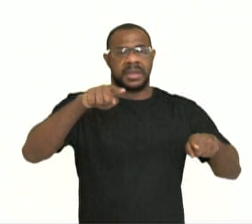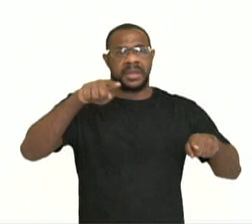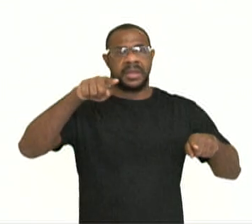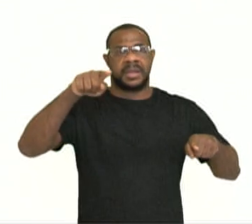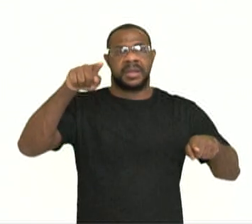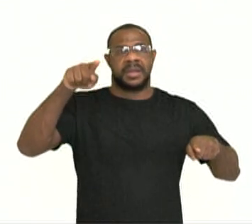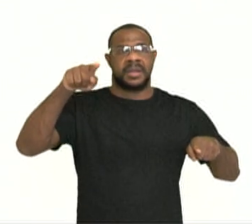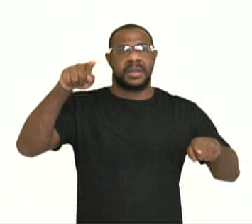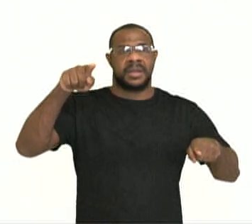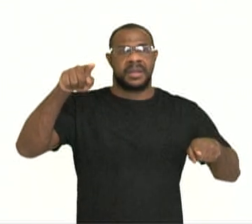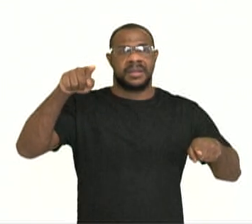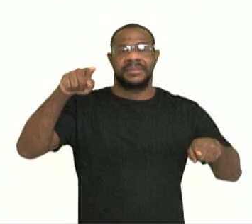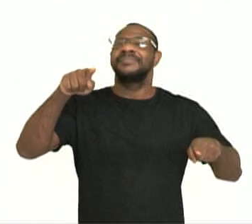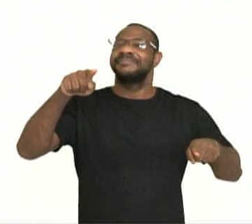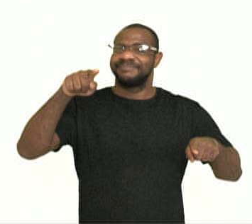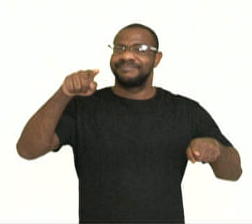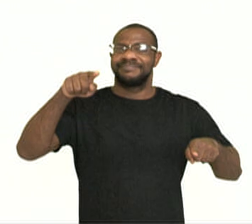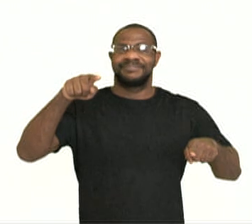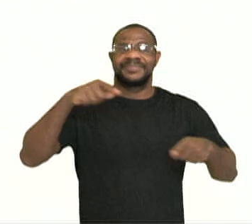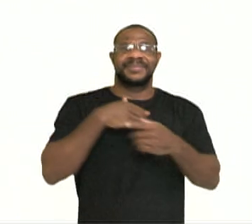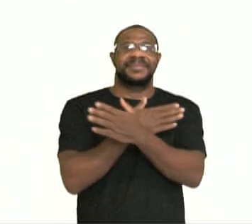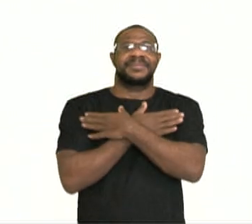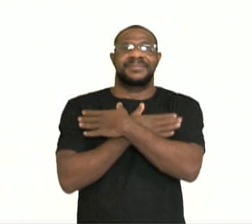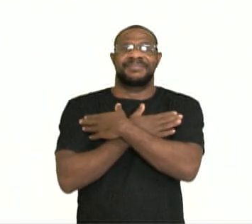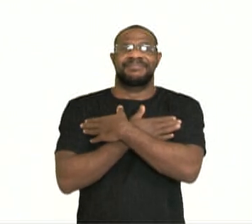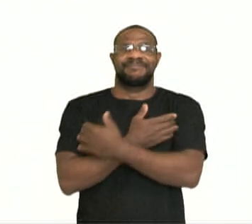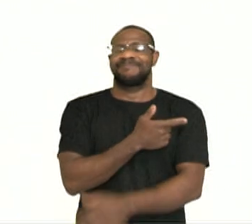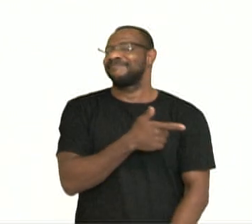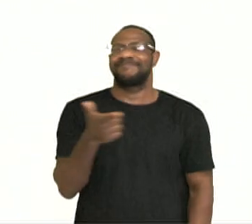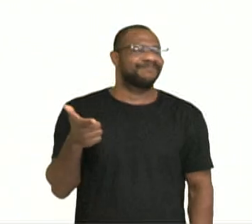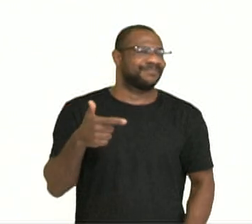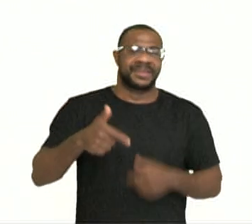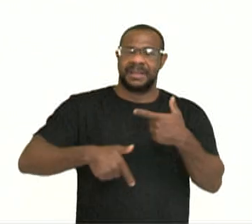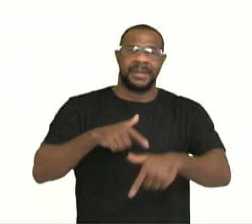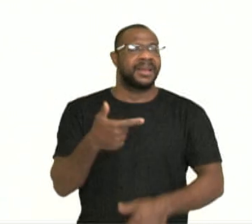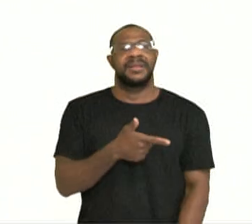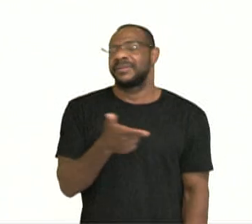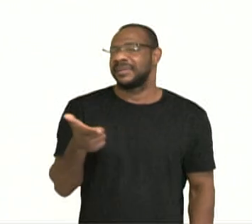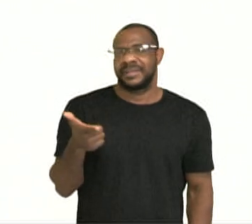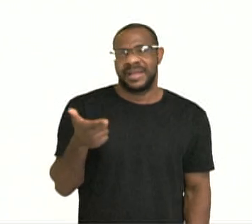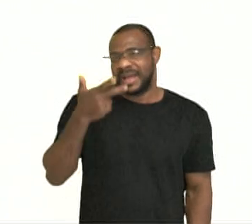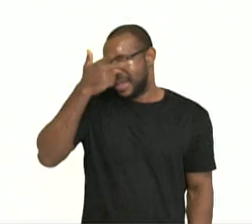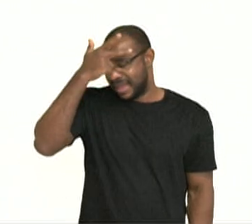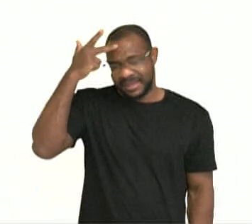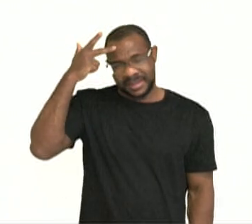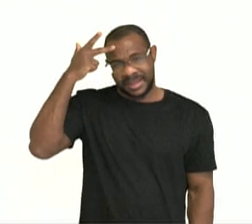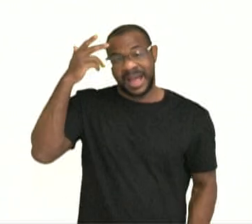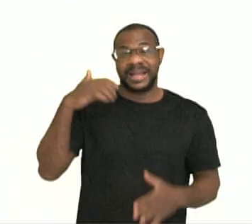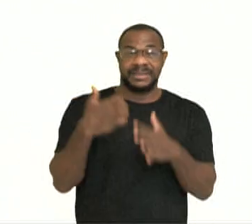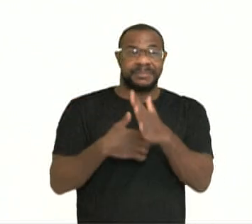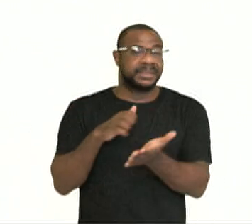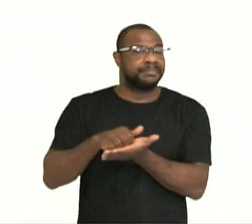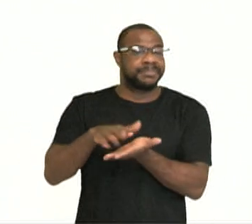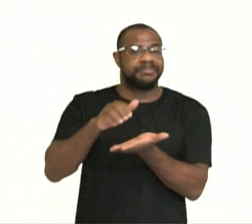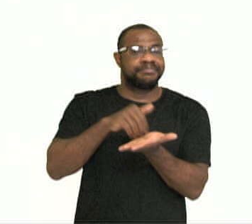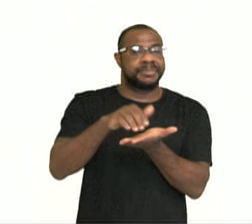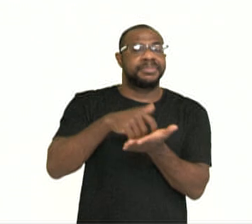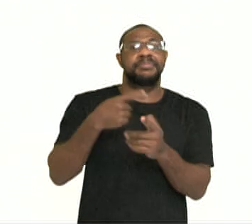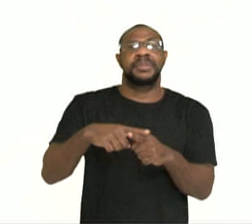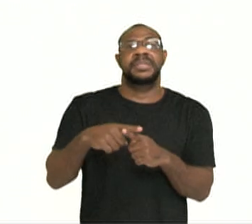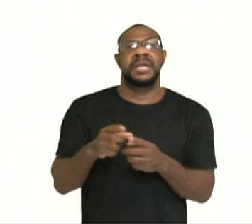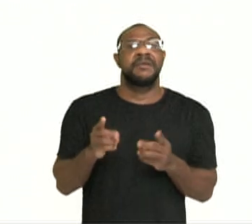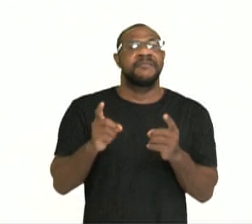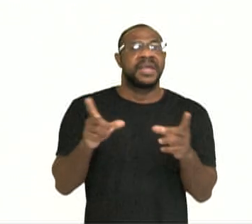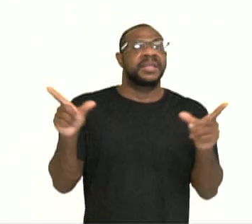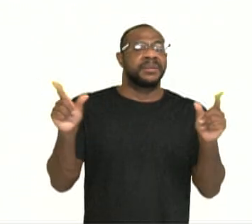ali das taxas de desemprego, né? As empresas não conseguem manter os empregados porque diminuíram as vendas, porque